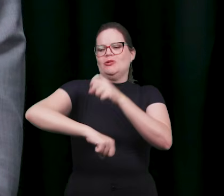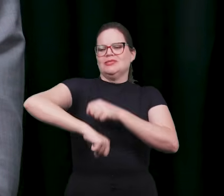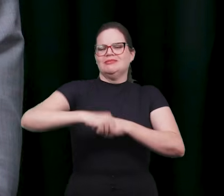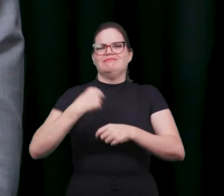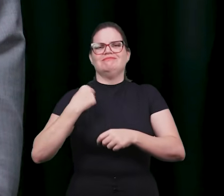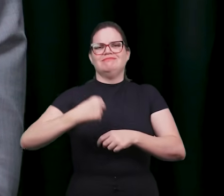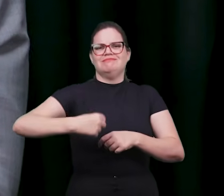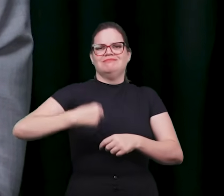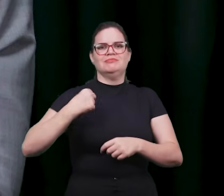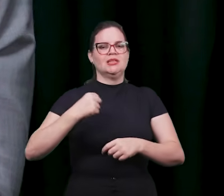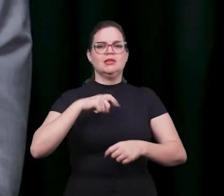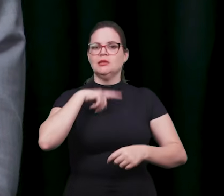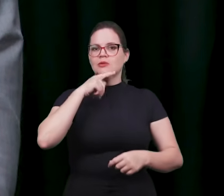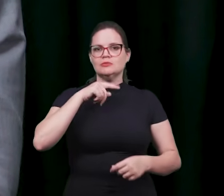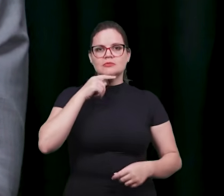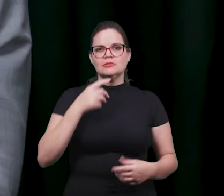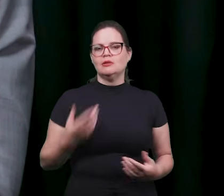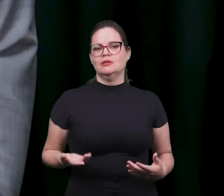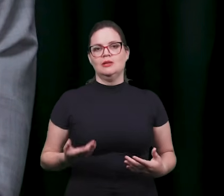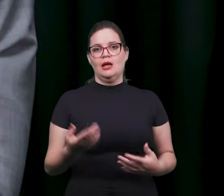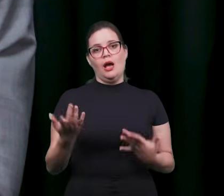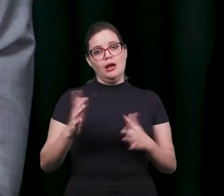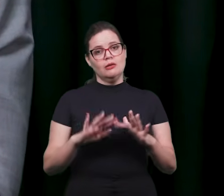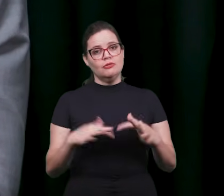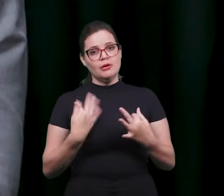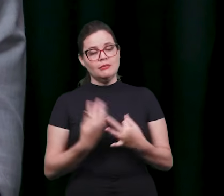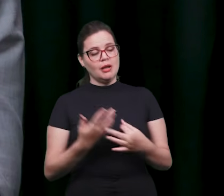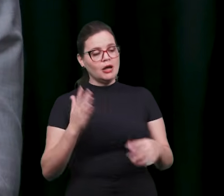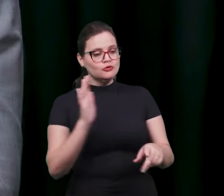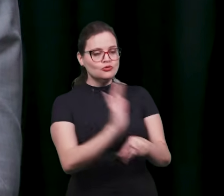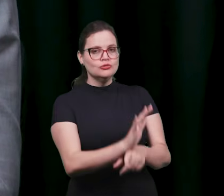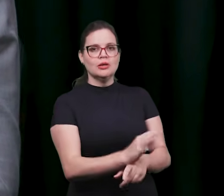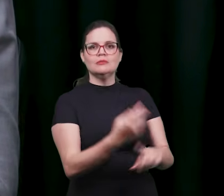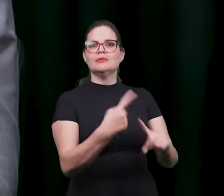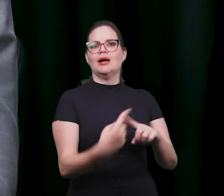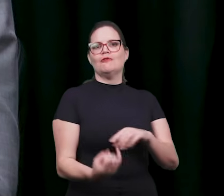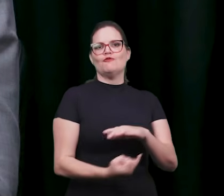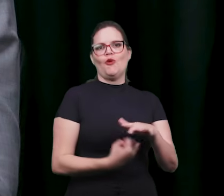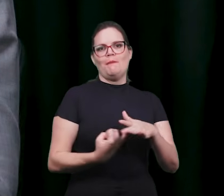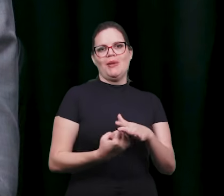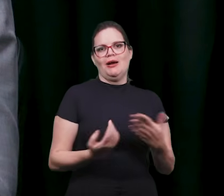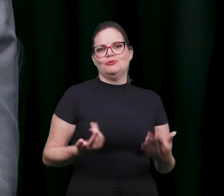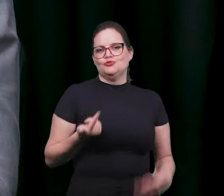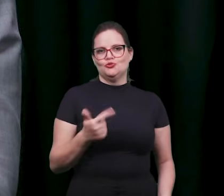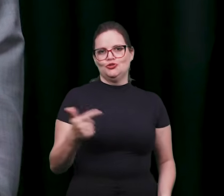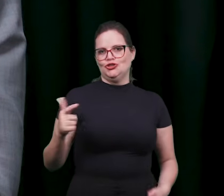tinha e a família teve que ajudar, porque vivia na